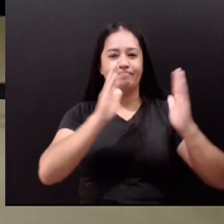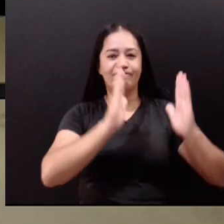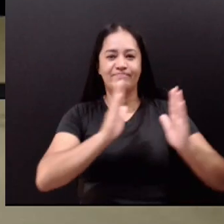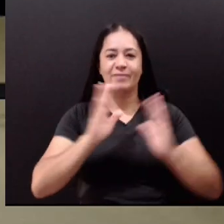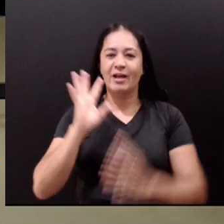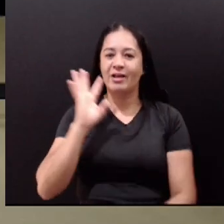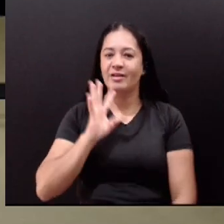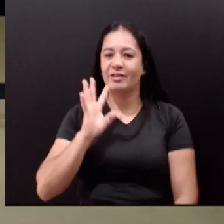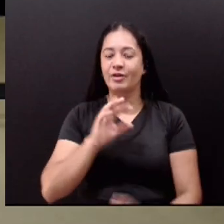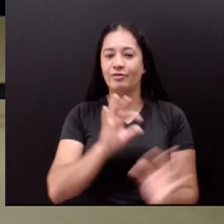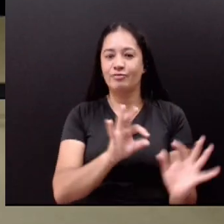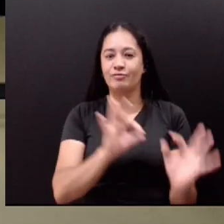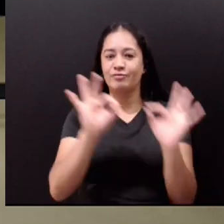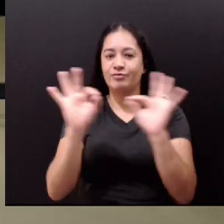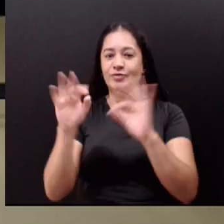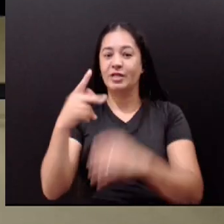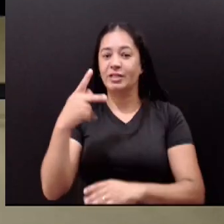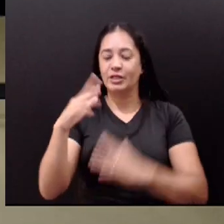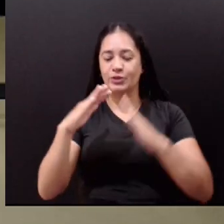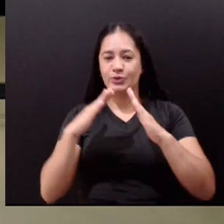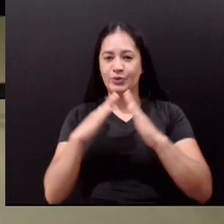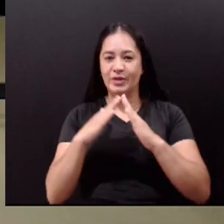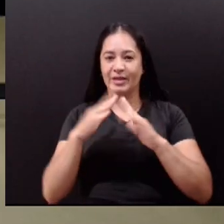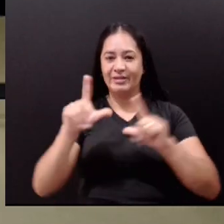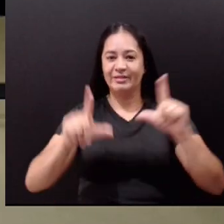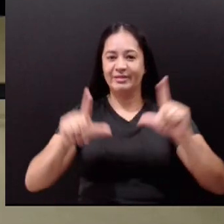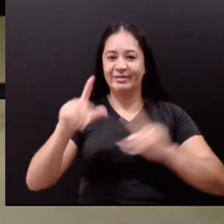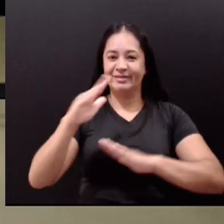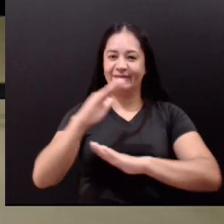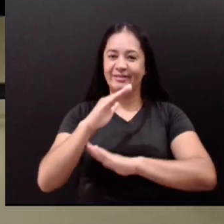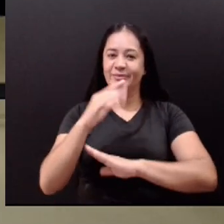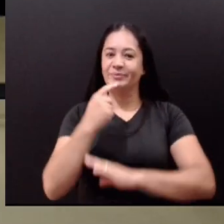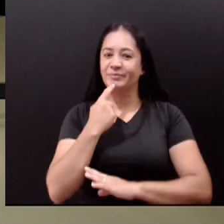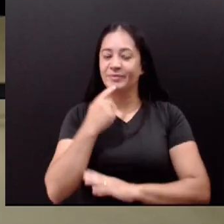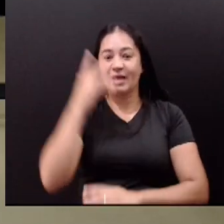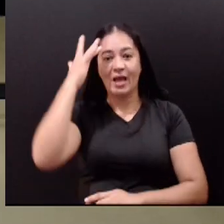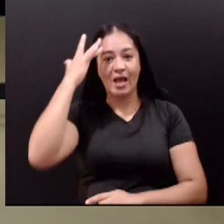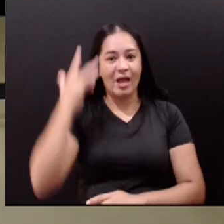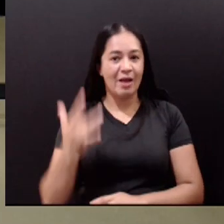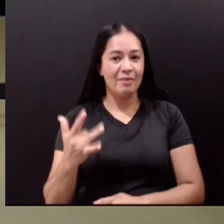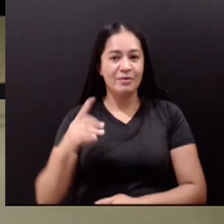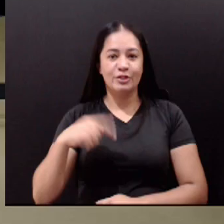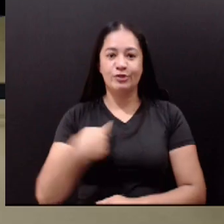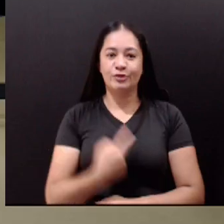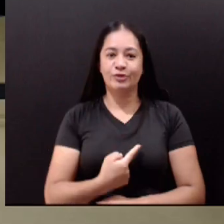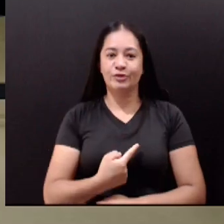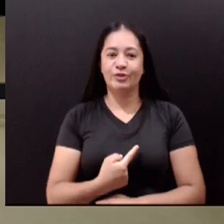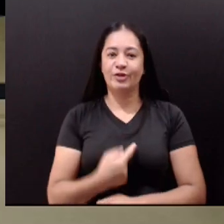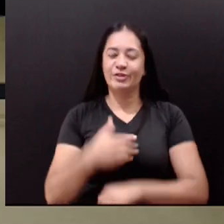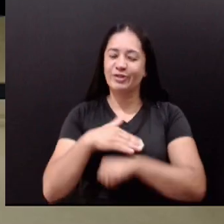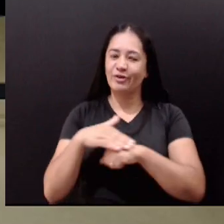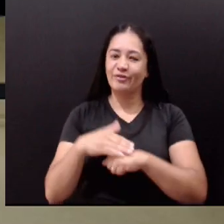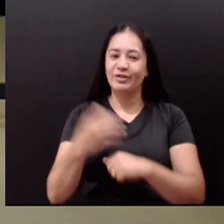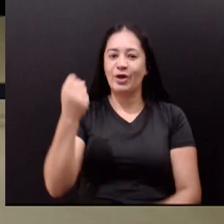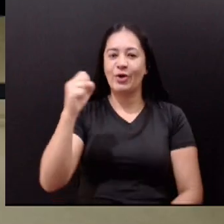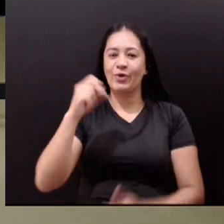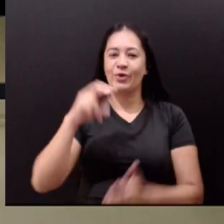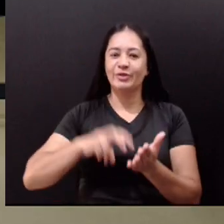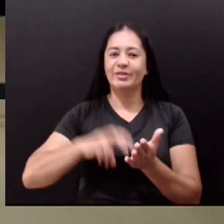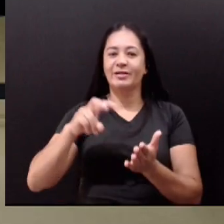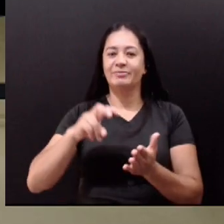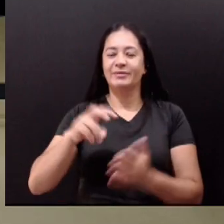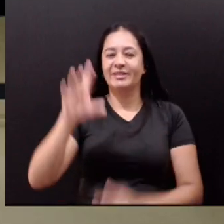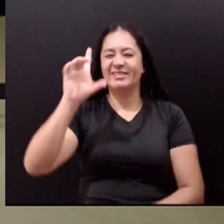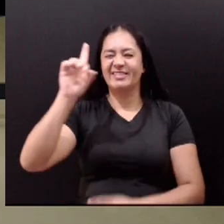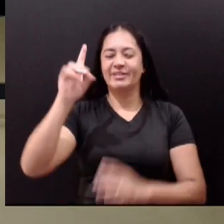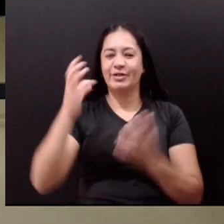aí na sua casa, aqui da TV Câmara Campinas. E amanhã a gente se fala a partir das 8 da manhã, se Deus quiser, com mais uma edição